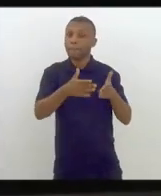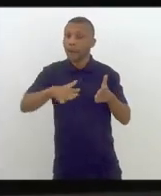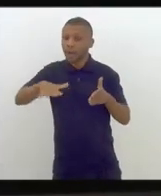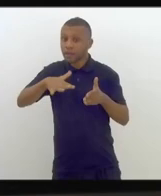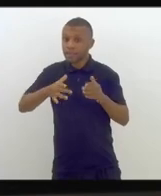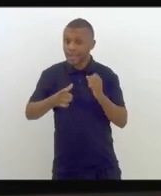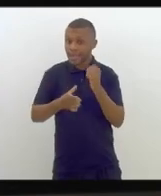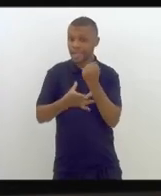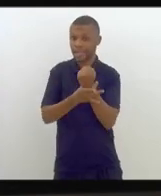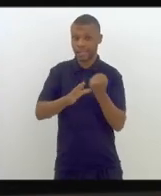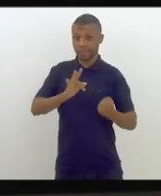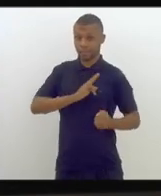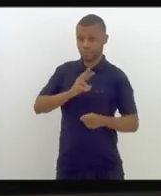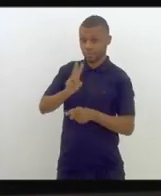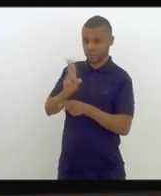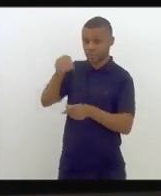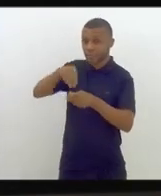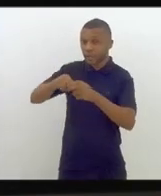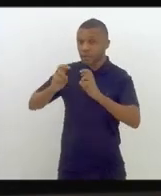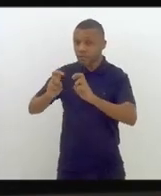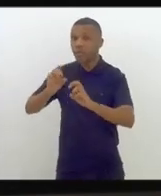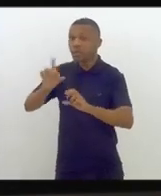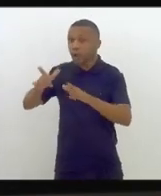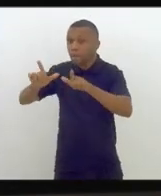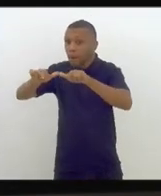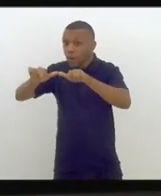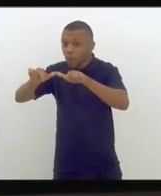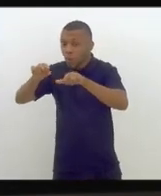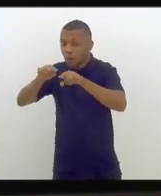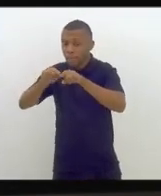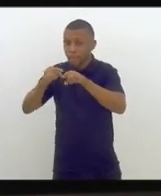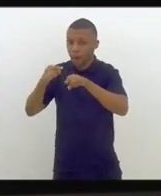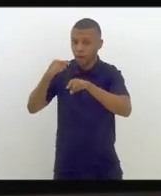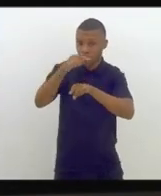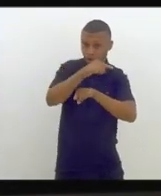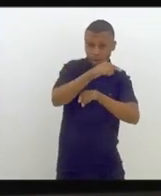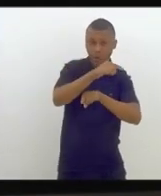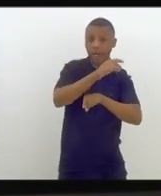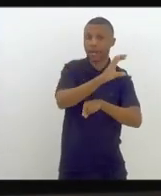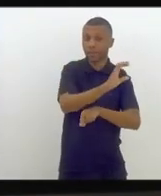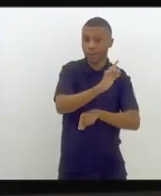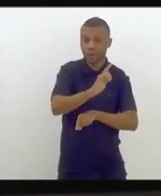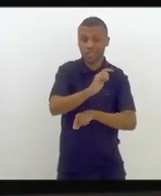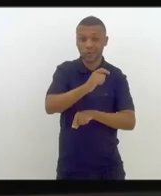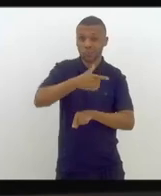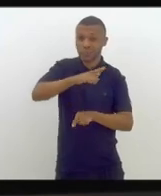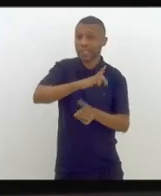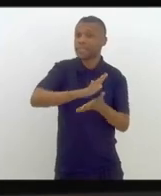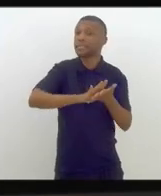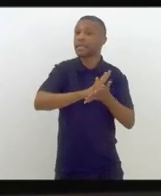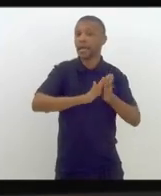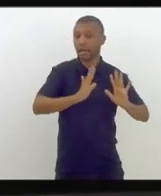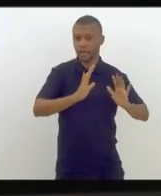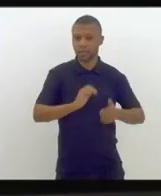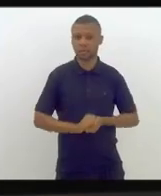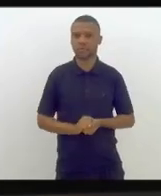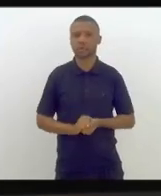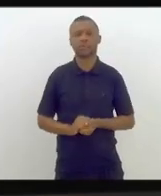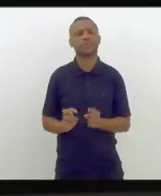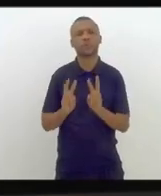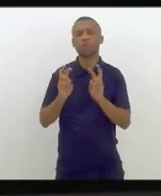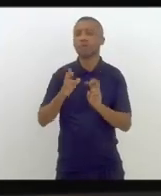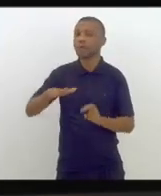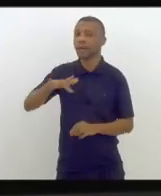Bangu, viu, deputada Marta Rocha? De Bangu para Campo Grande não tem segurança presente, não tem nada. Em relação à questão da área